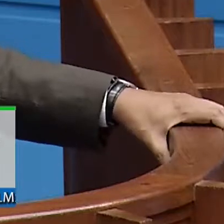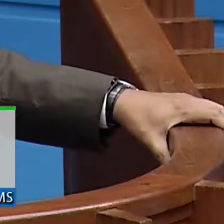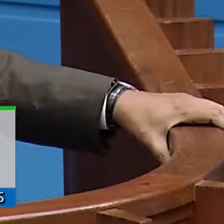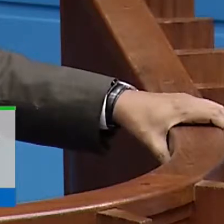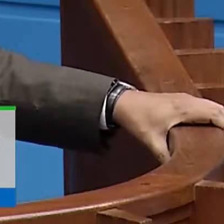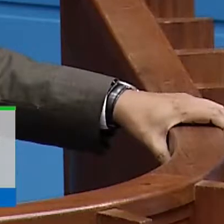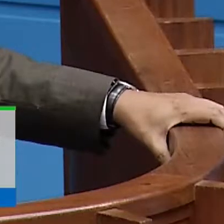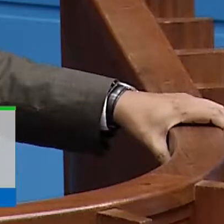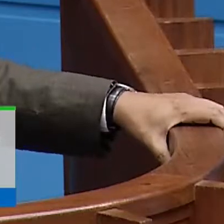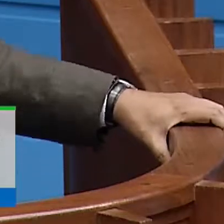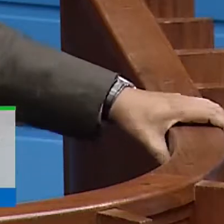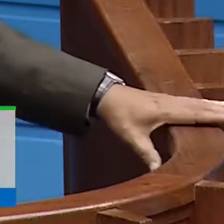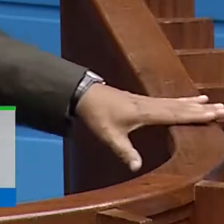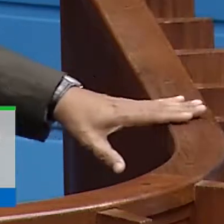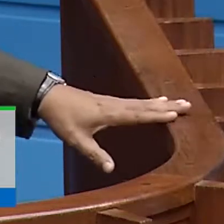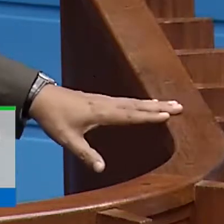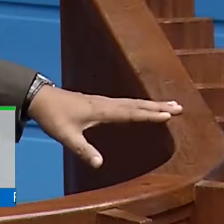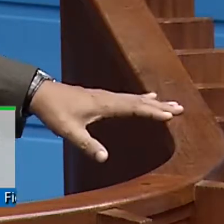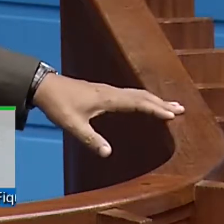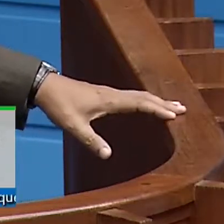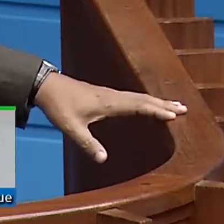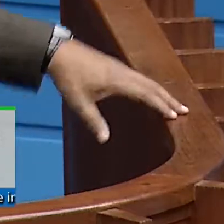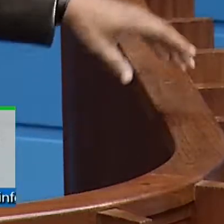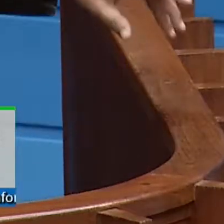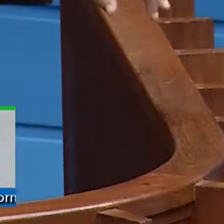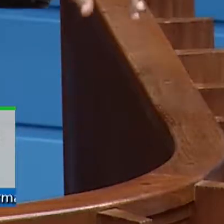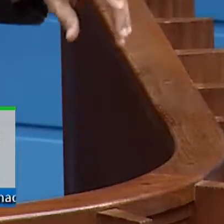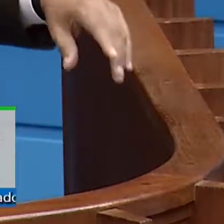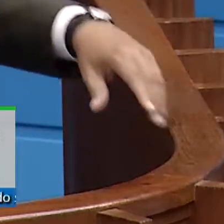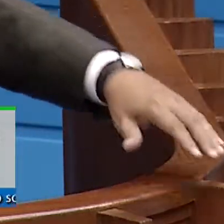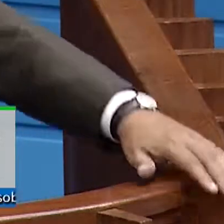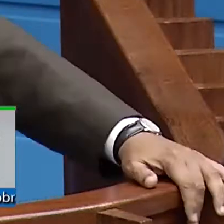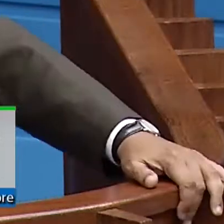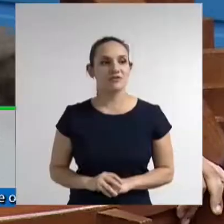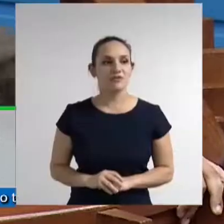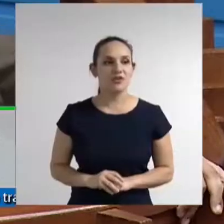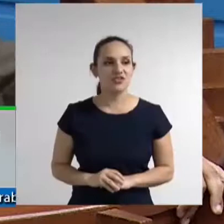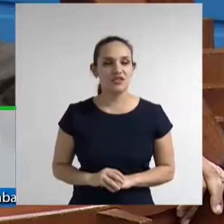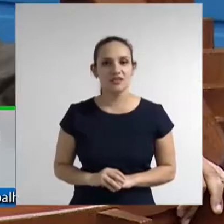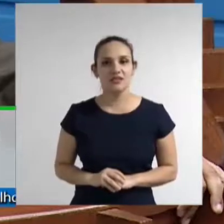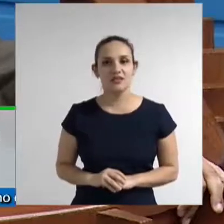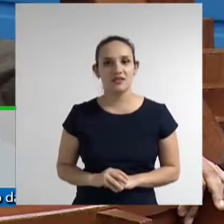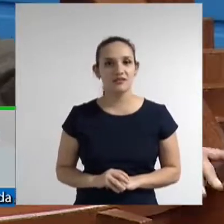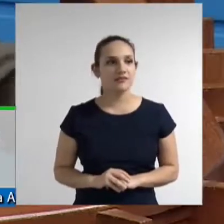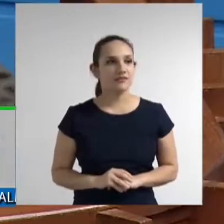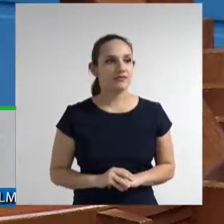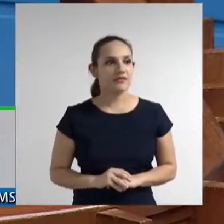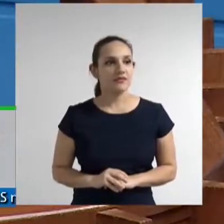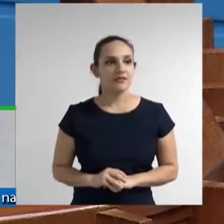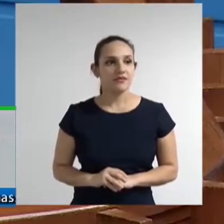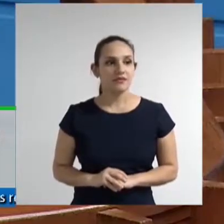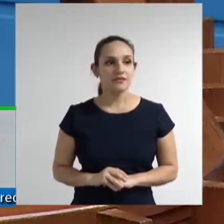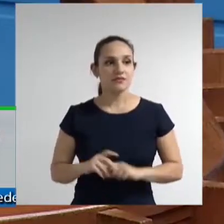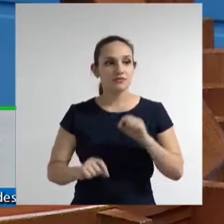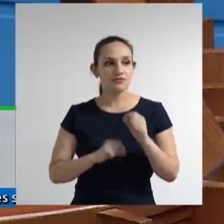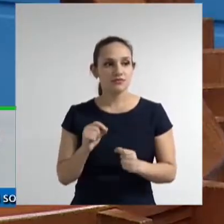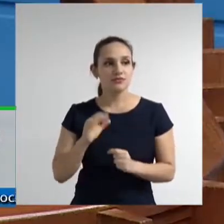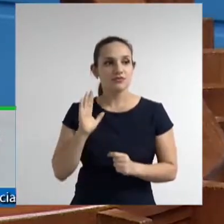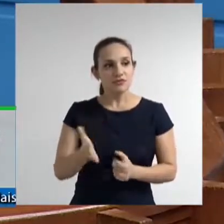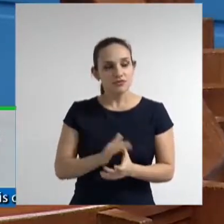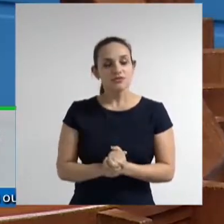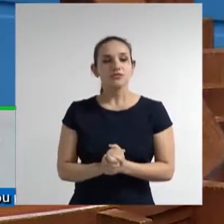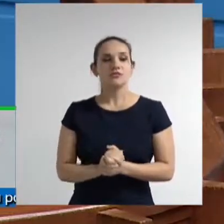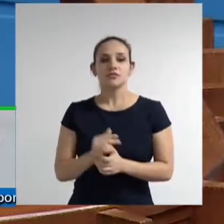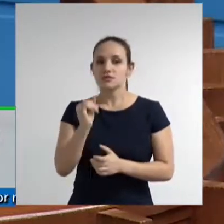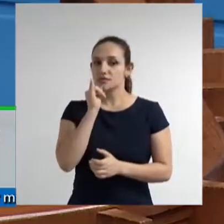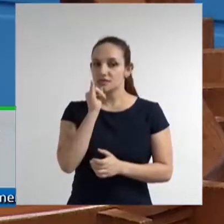Assembleia Legislativa teve papel preponderante. Está aí registrado nos anais da história. Aqui eu tenho fotos,